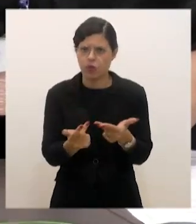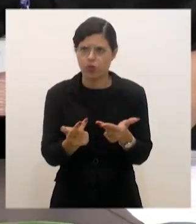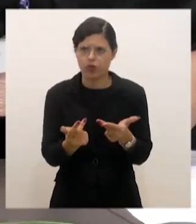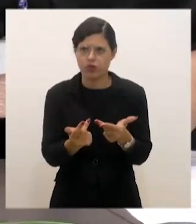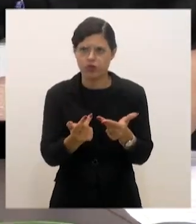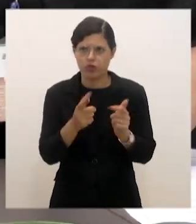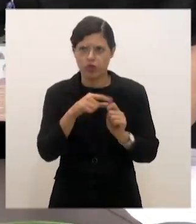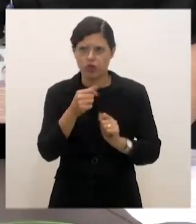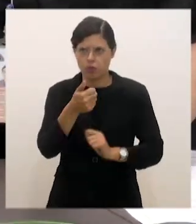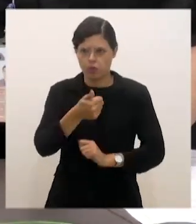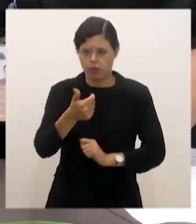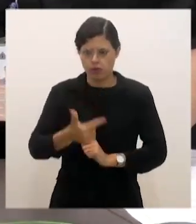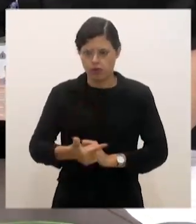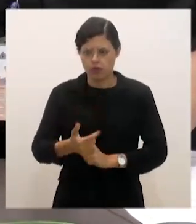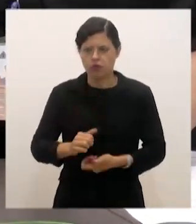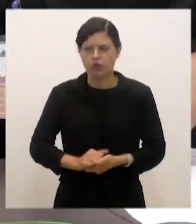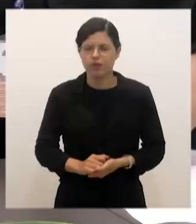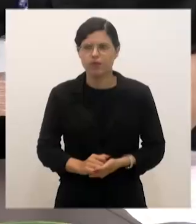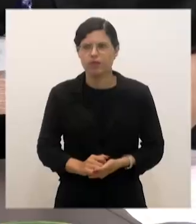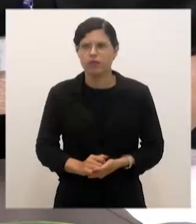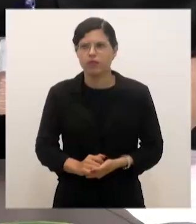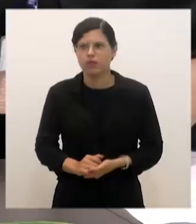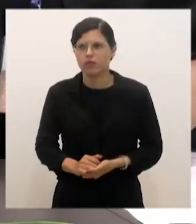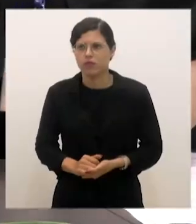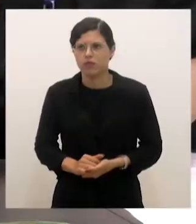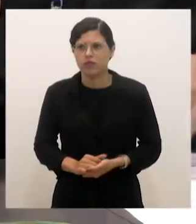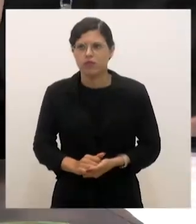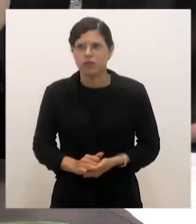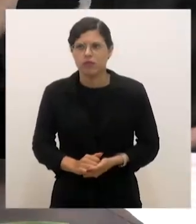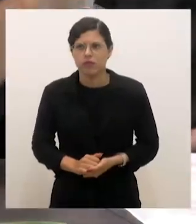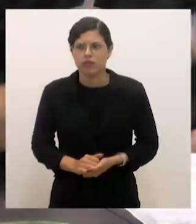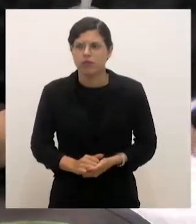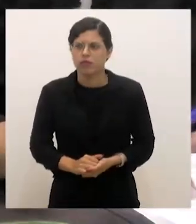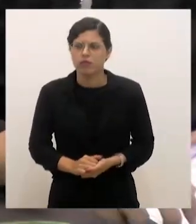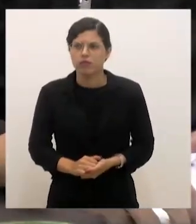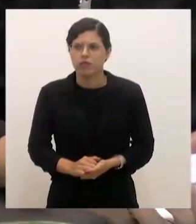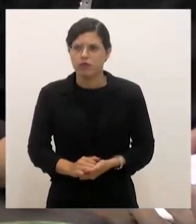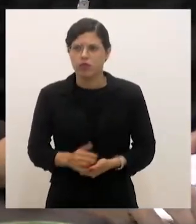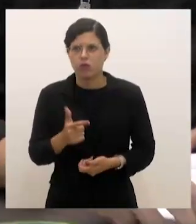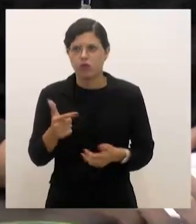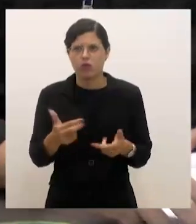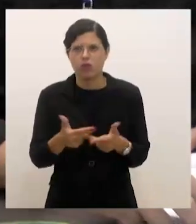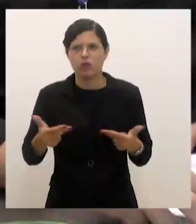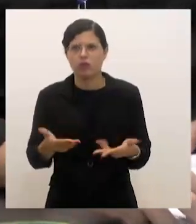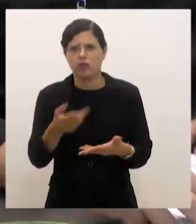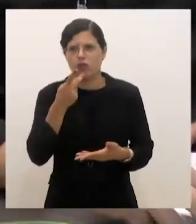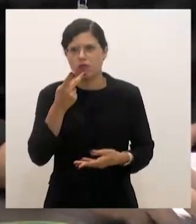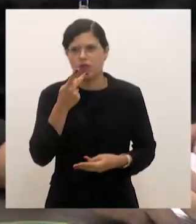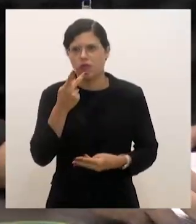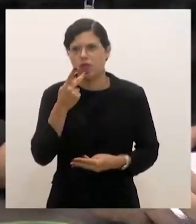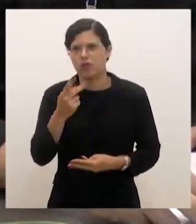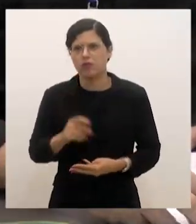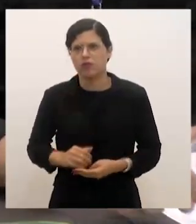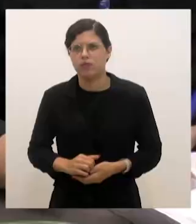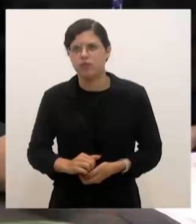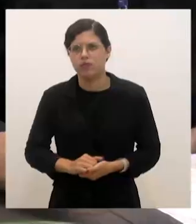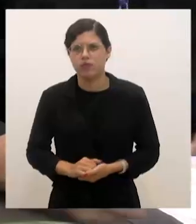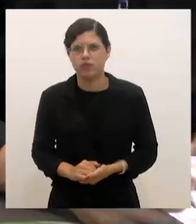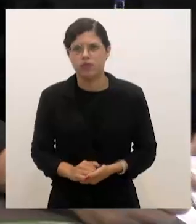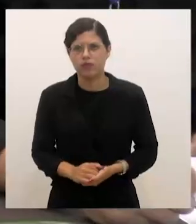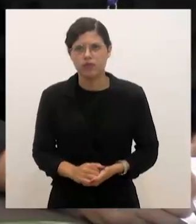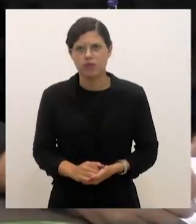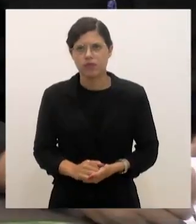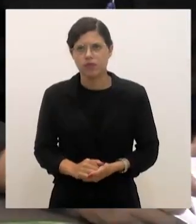Não? Agora, a questão de fundo que eu queria levantar, presidente Amorim e deputado Knoploch, é a